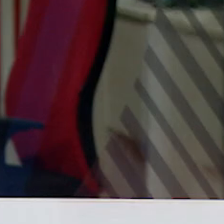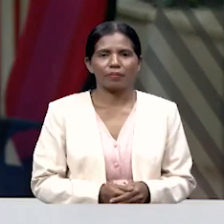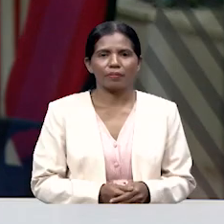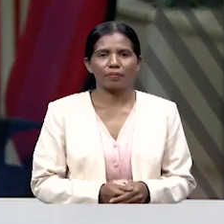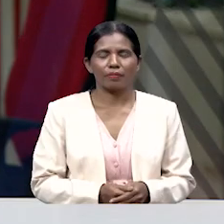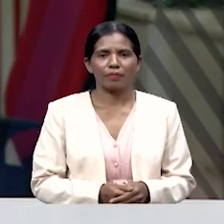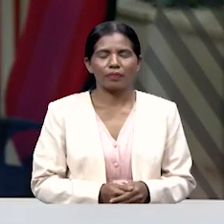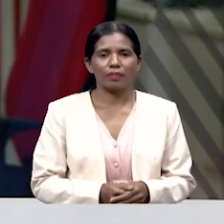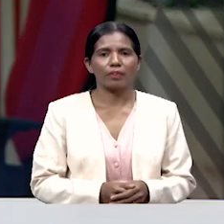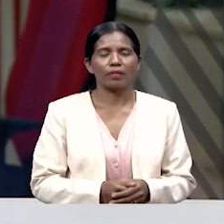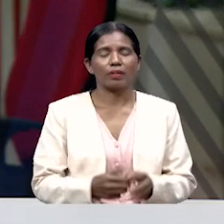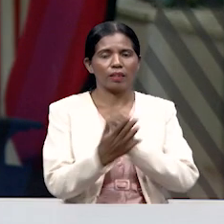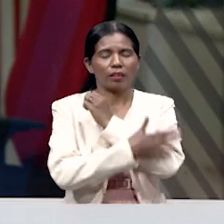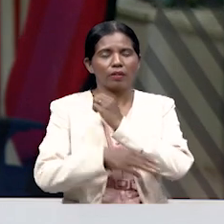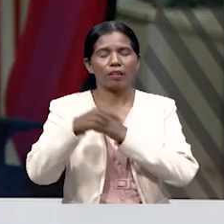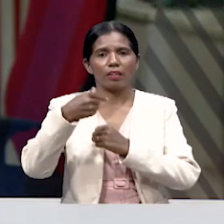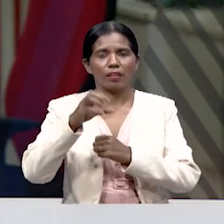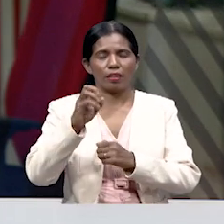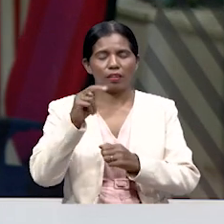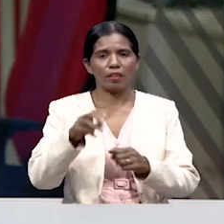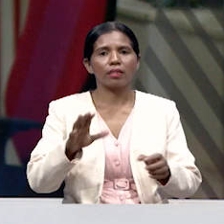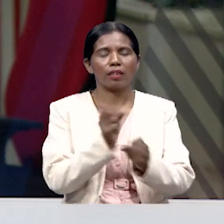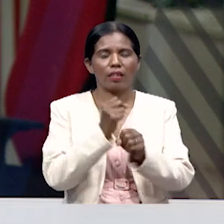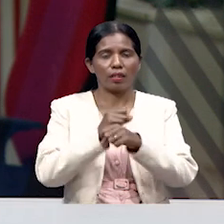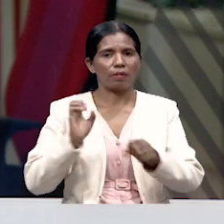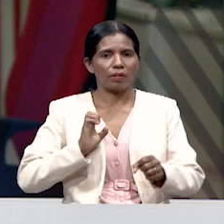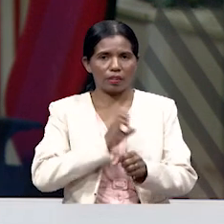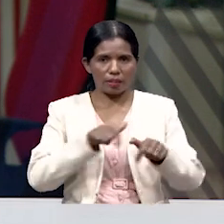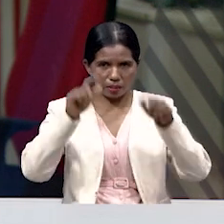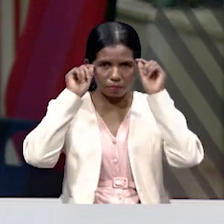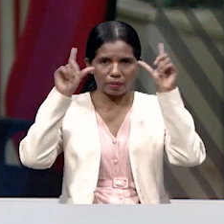a guiné-bissau se estabelece Embaixada e a timor-leste